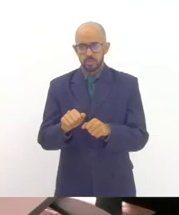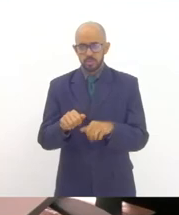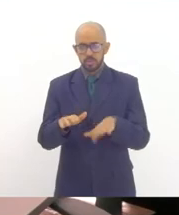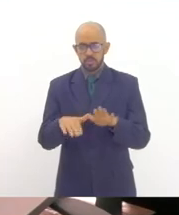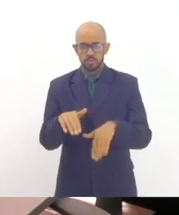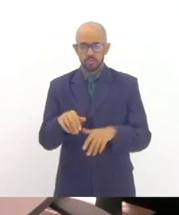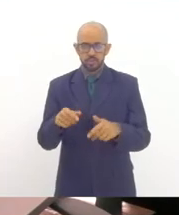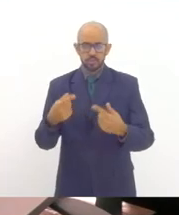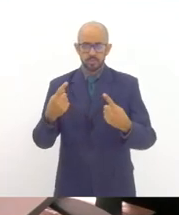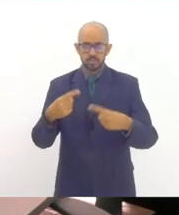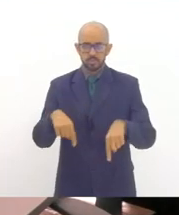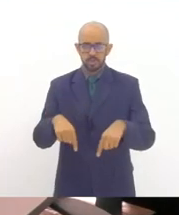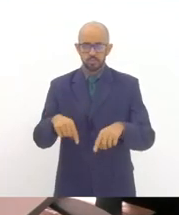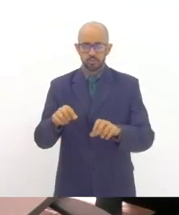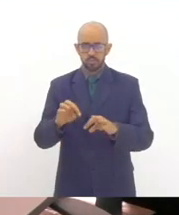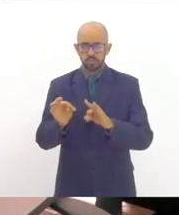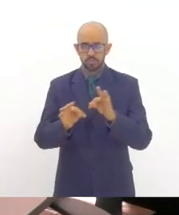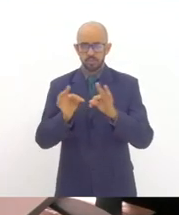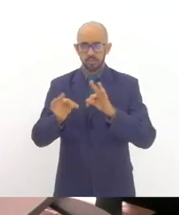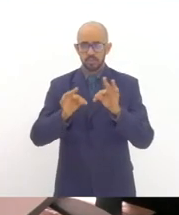desafios tecnológicos.